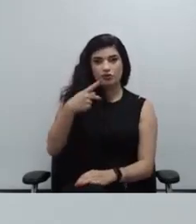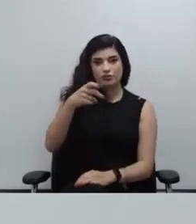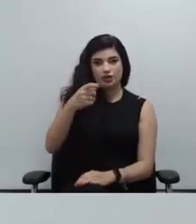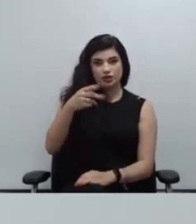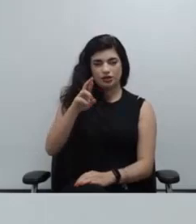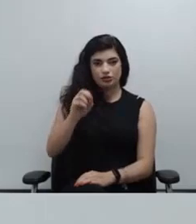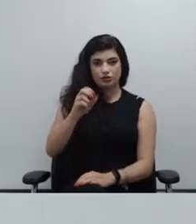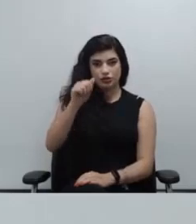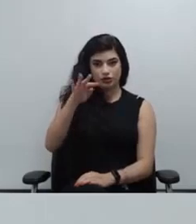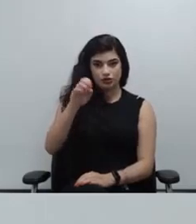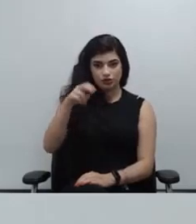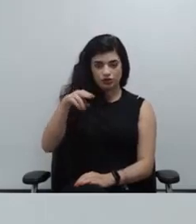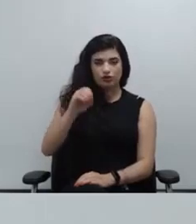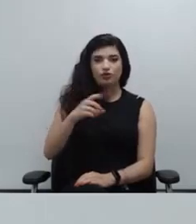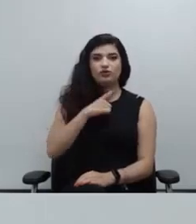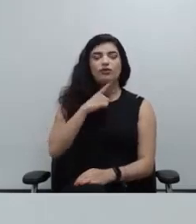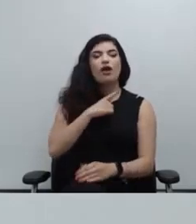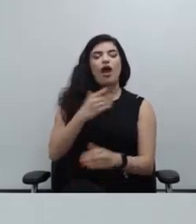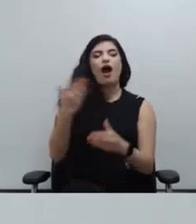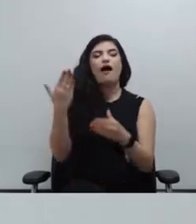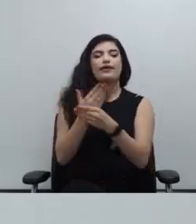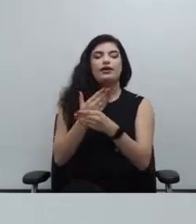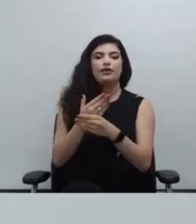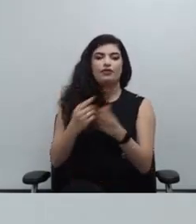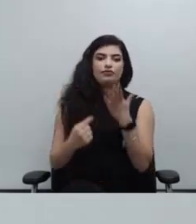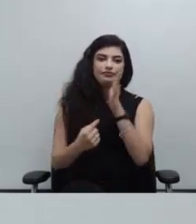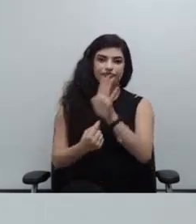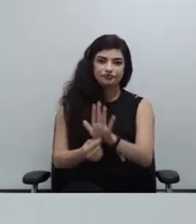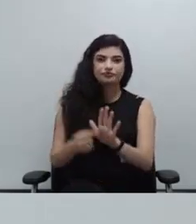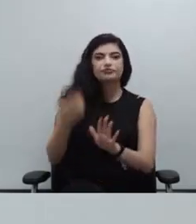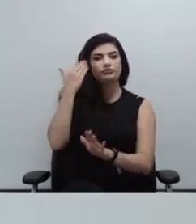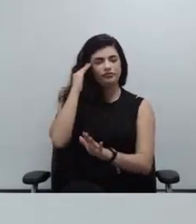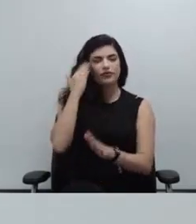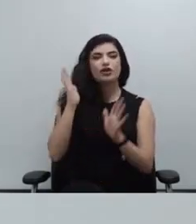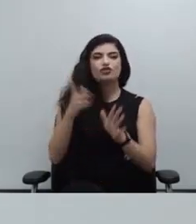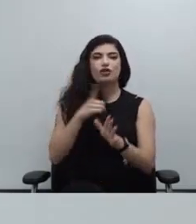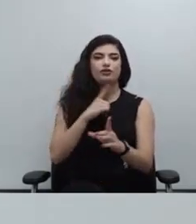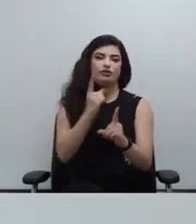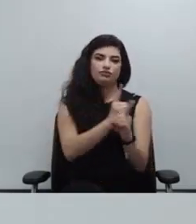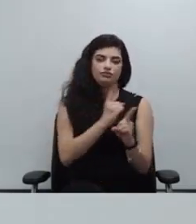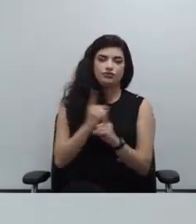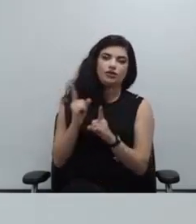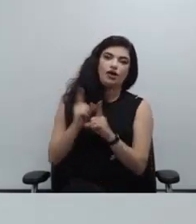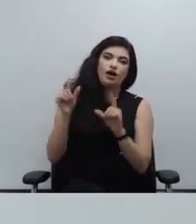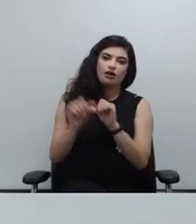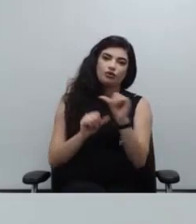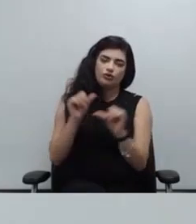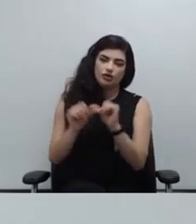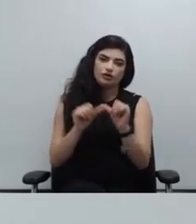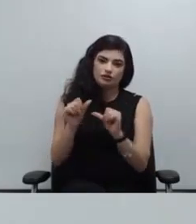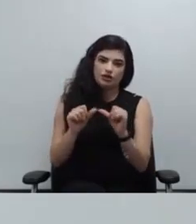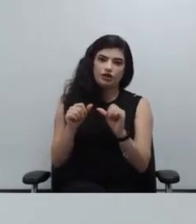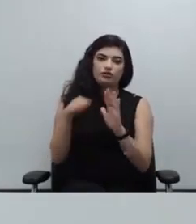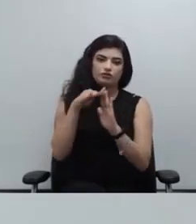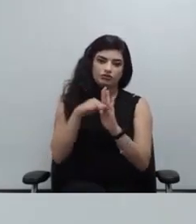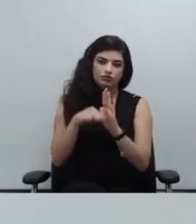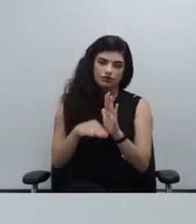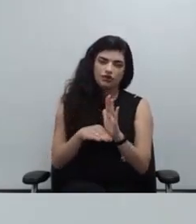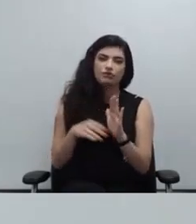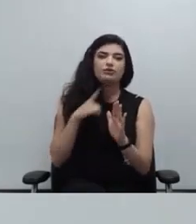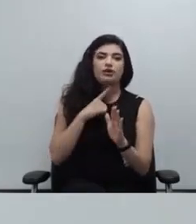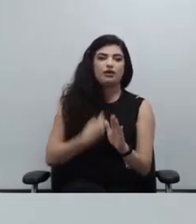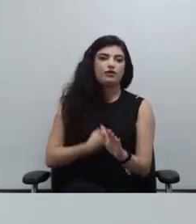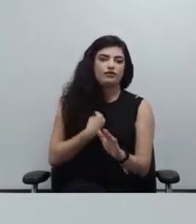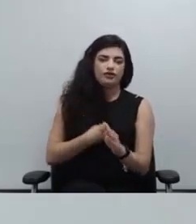apresentou pedido de arquivamento do pleito por ele trazido, por entender que já se encontrava desatualizado, dado o tempo transcorrido, bem como em razão da